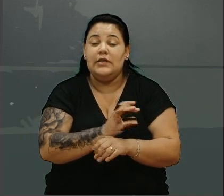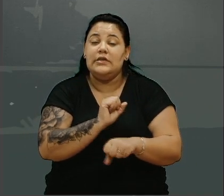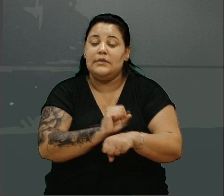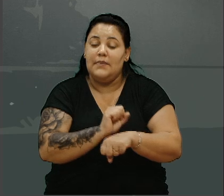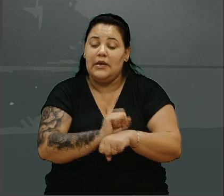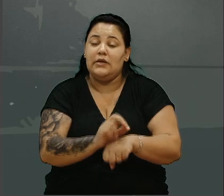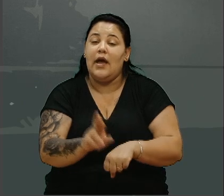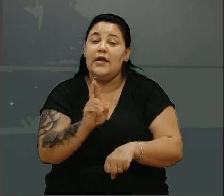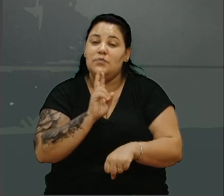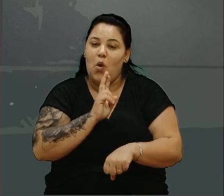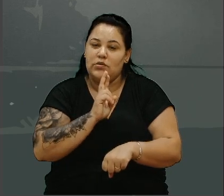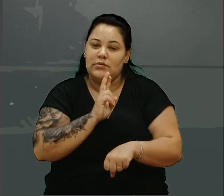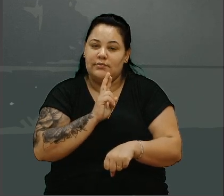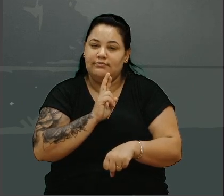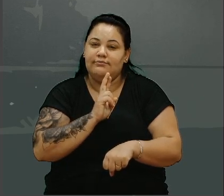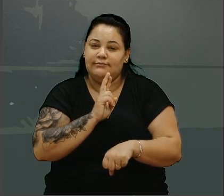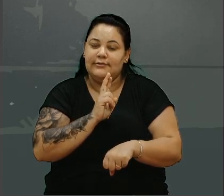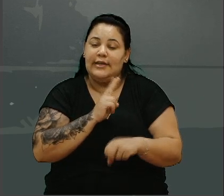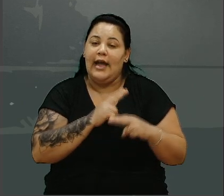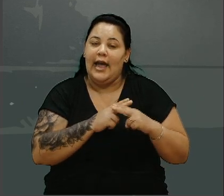para execução.